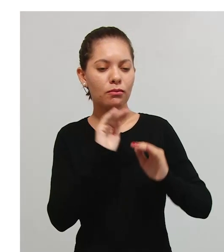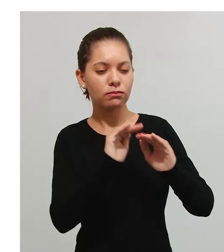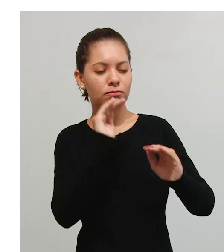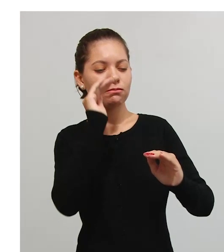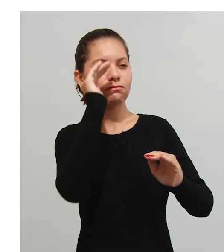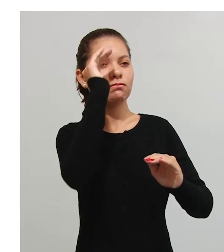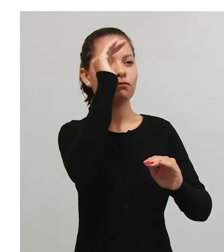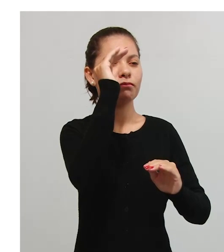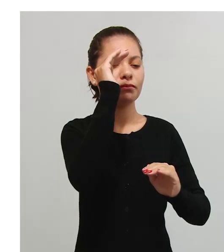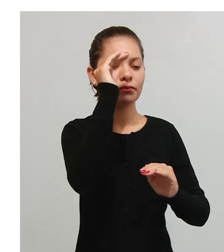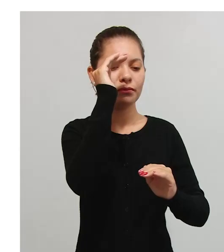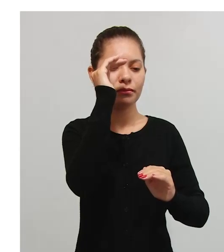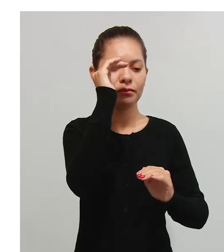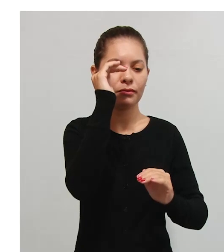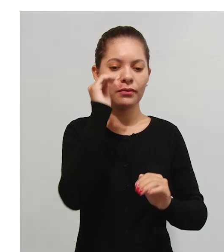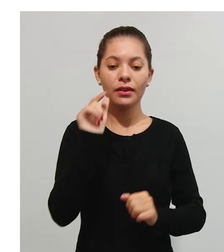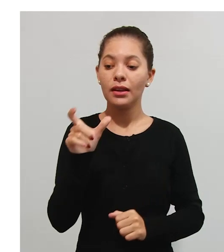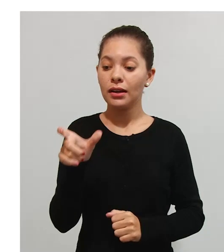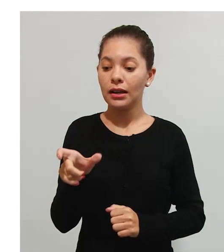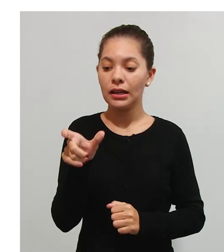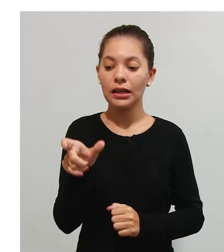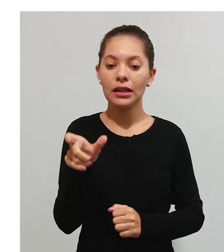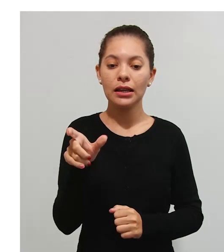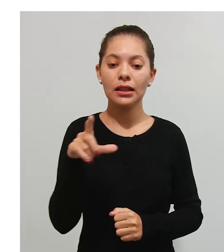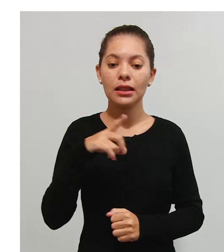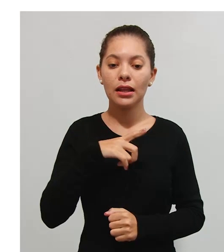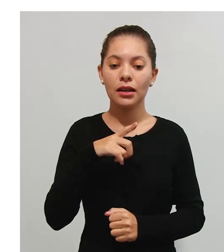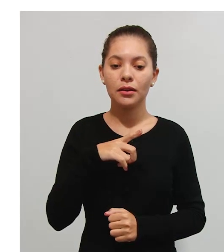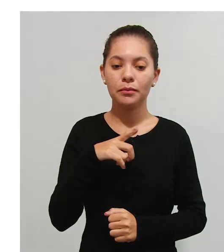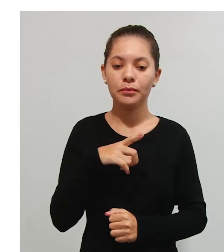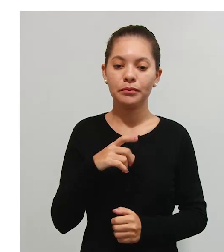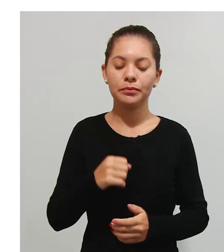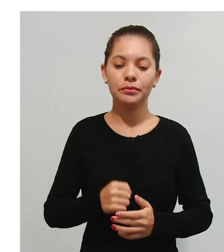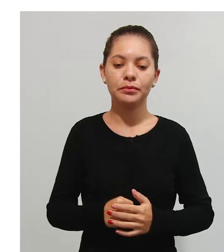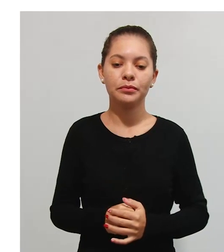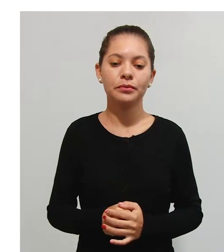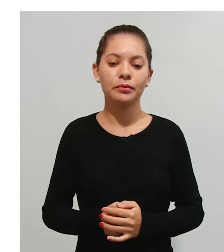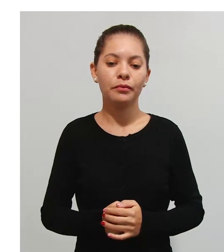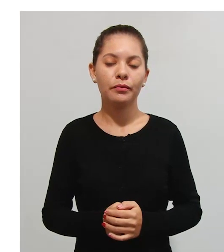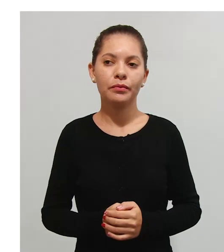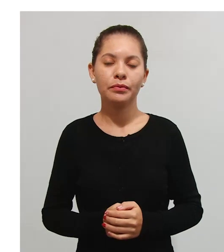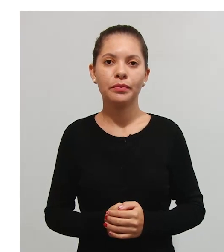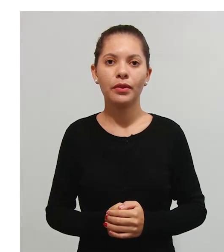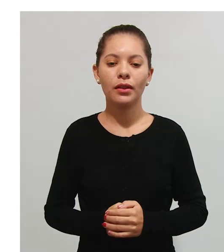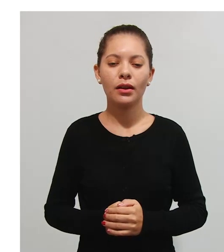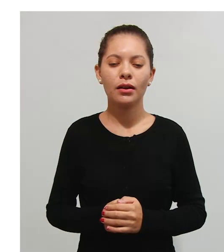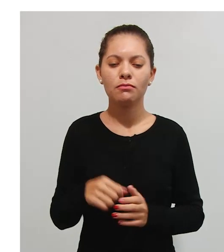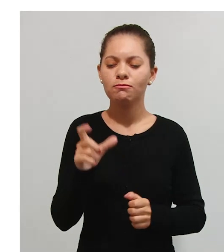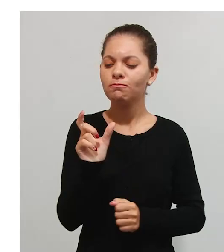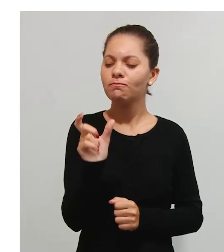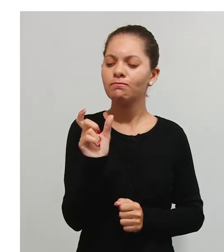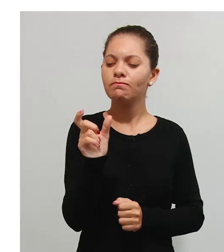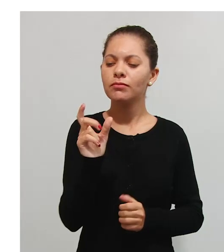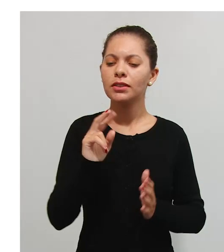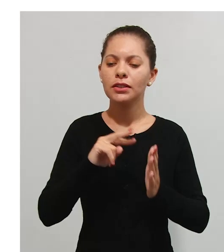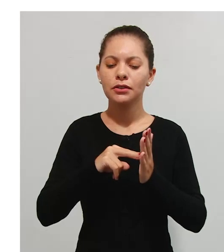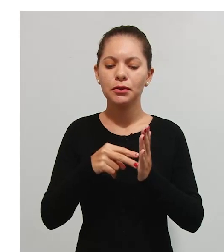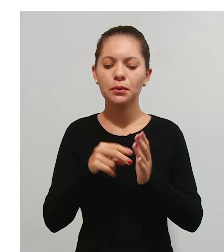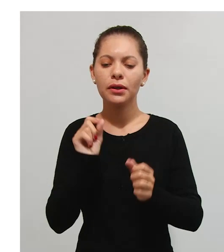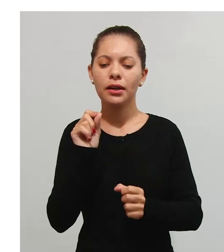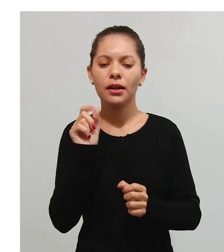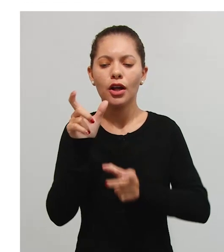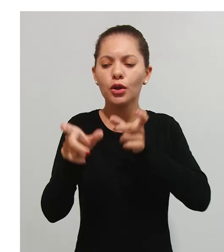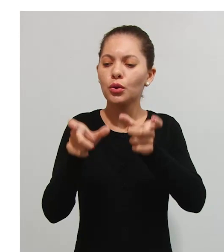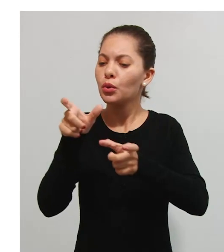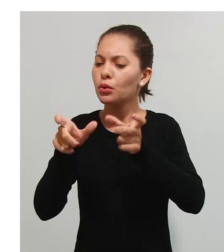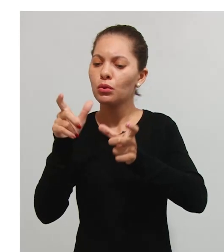quem está na alta cúpula desse empreendimento. Já na empreendedora, nós temos aí a descentralização, ou seja,